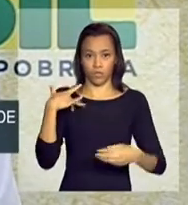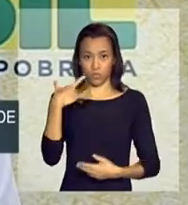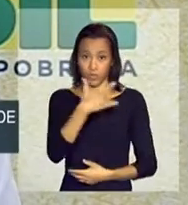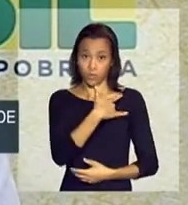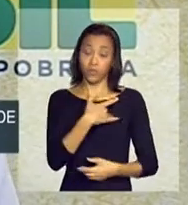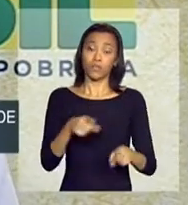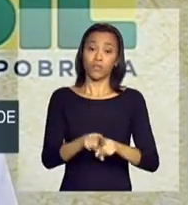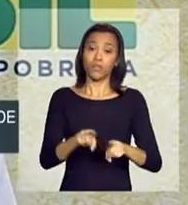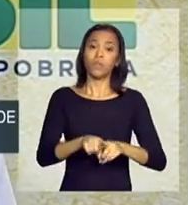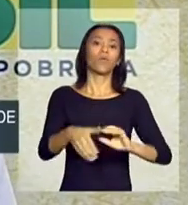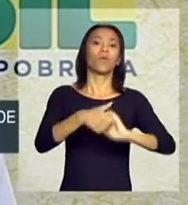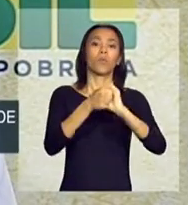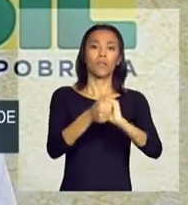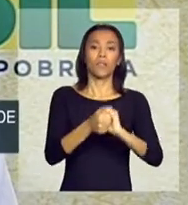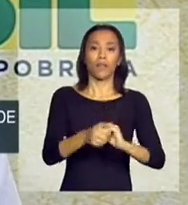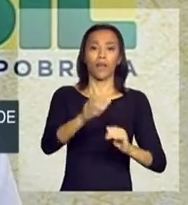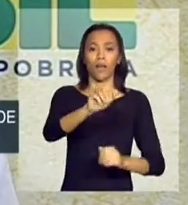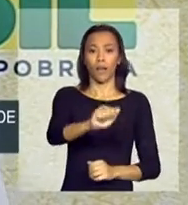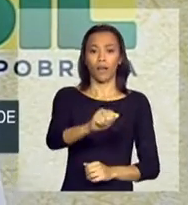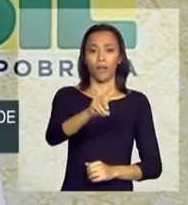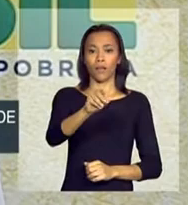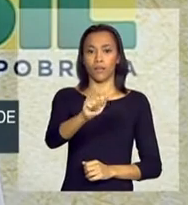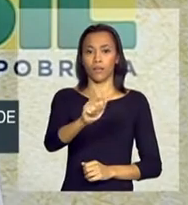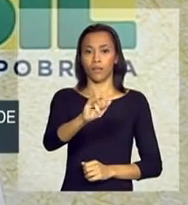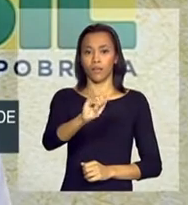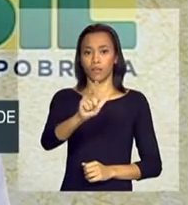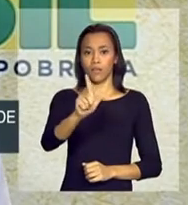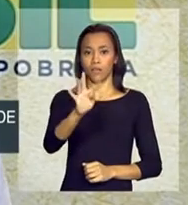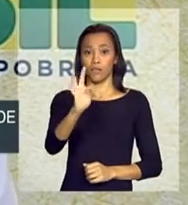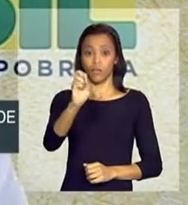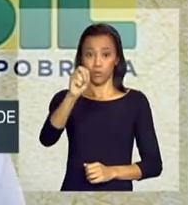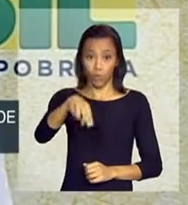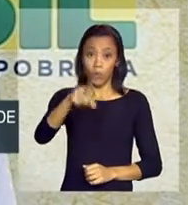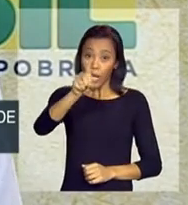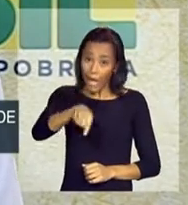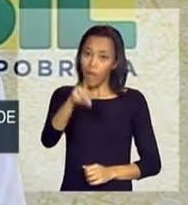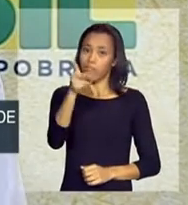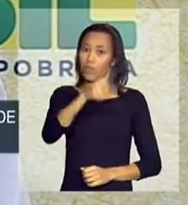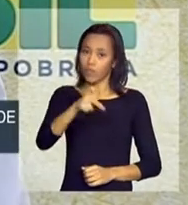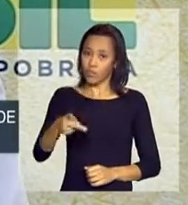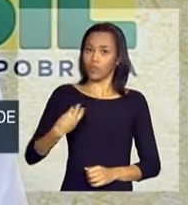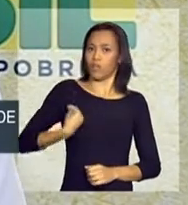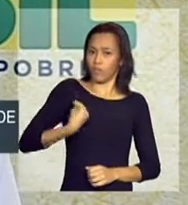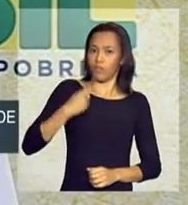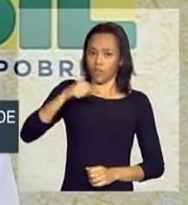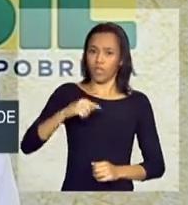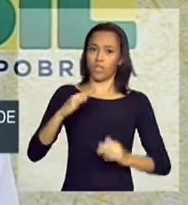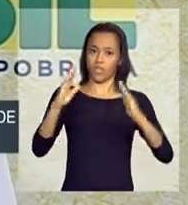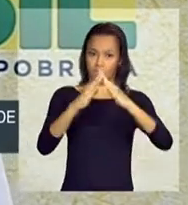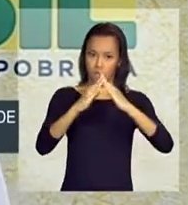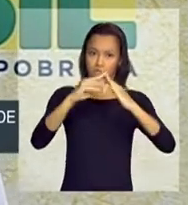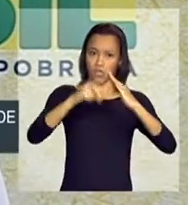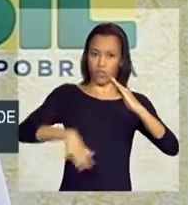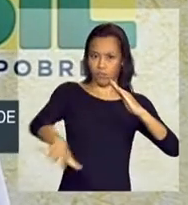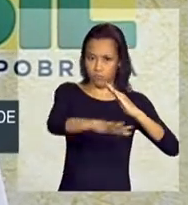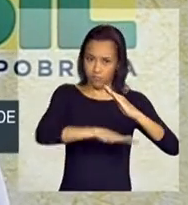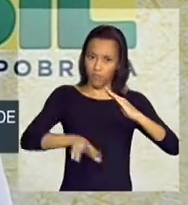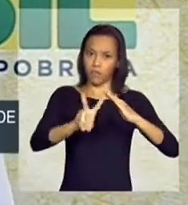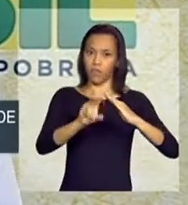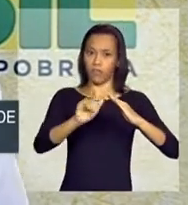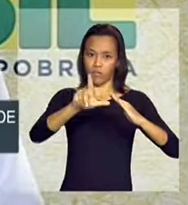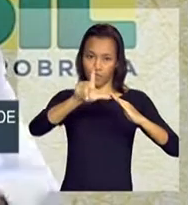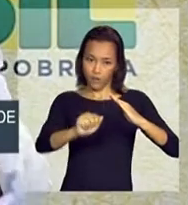também Adail Adail é professor aqui morador da Vila Planalto grande tenista